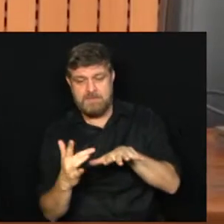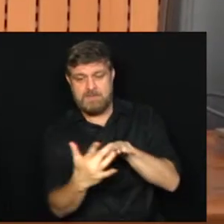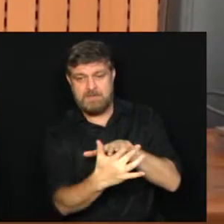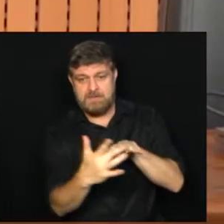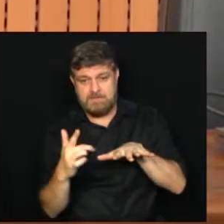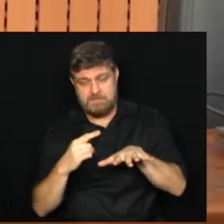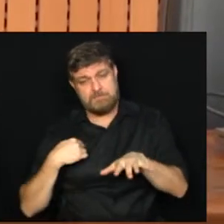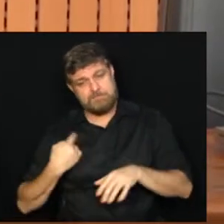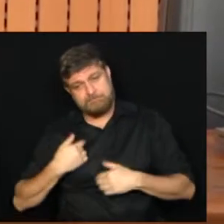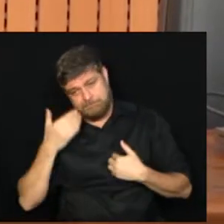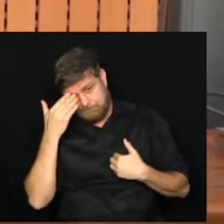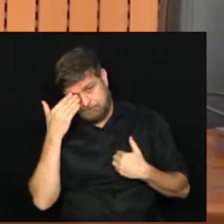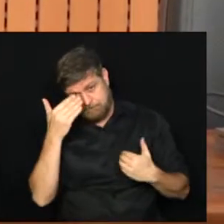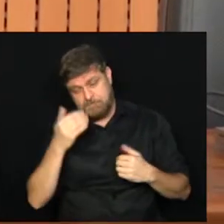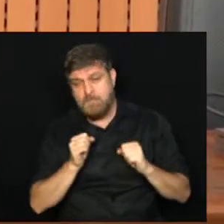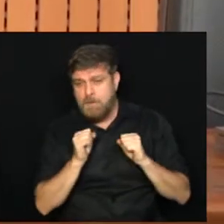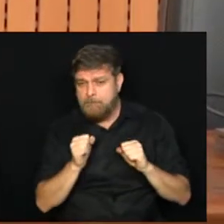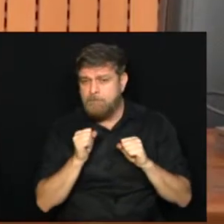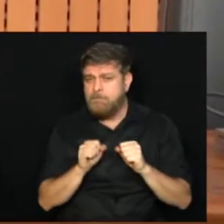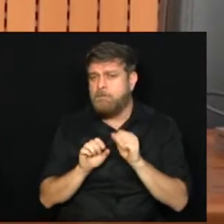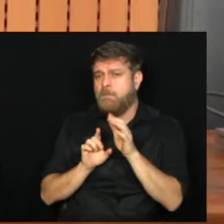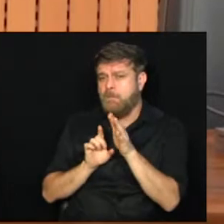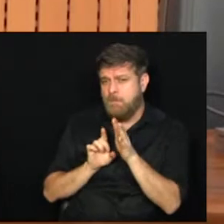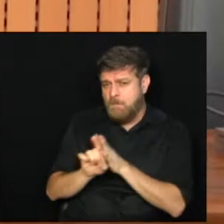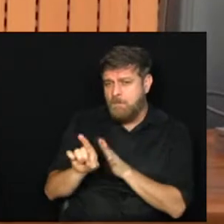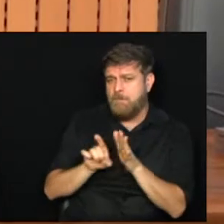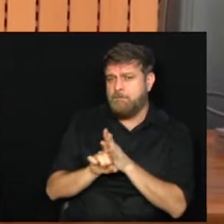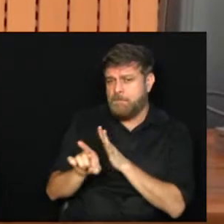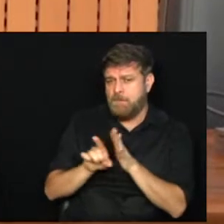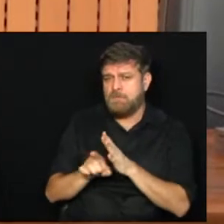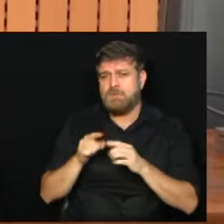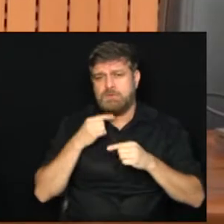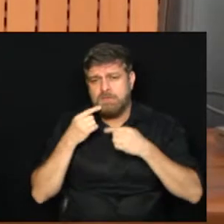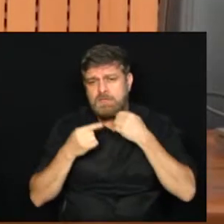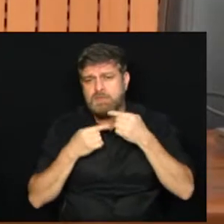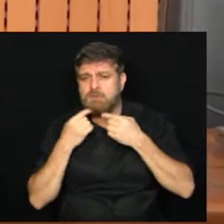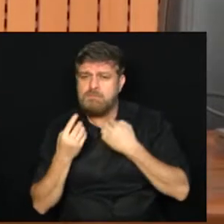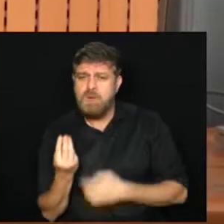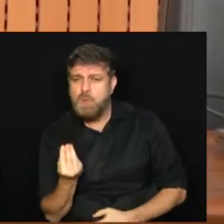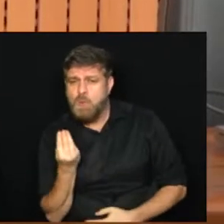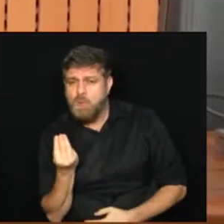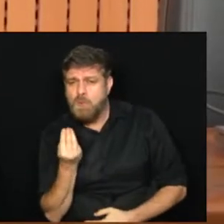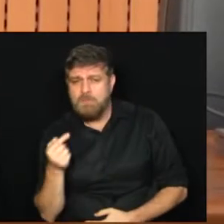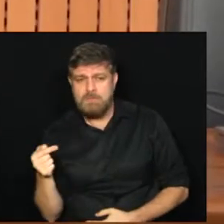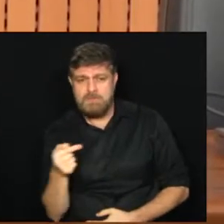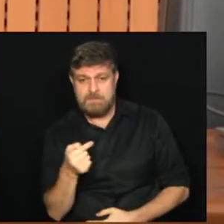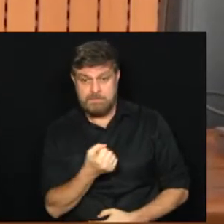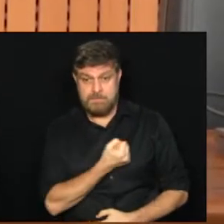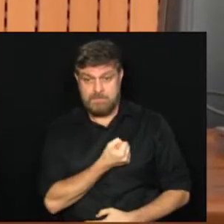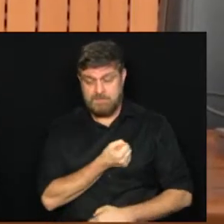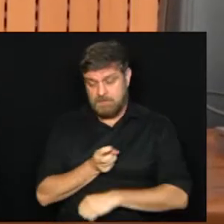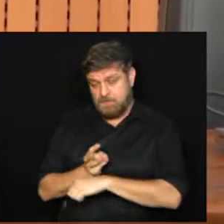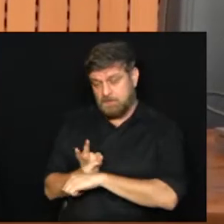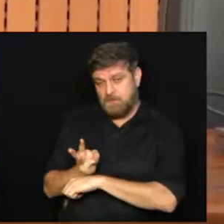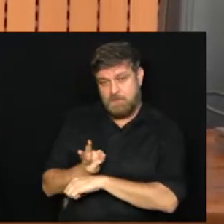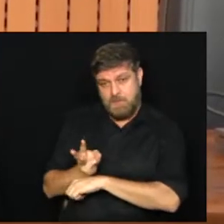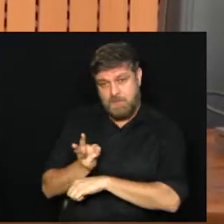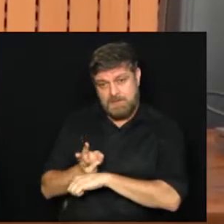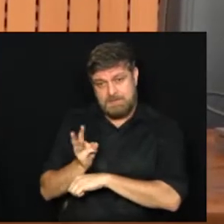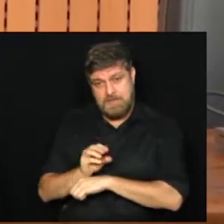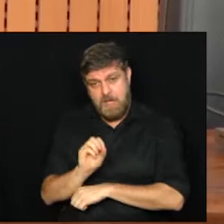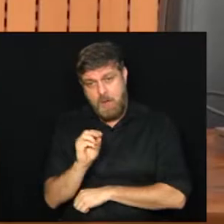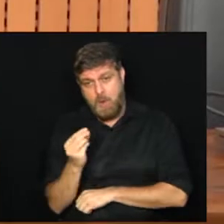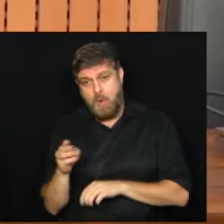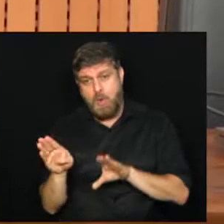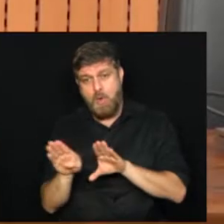também, e você pode fazer pergunta, pode mandar o seu questionamento através do WhatsApp ou através do e-mail.